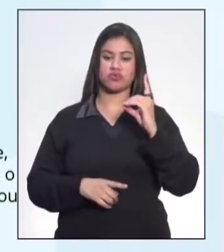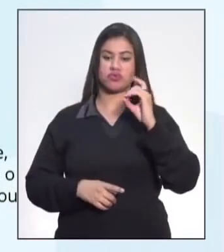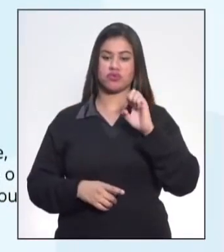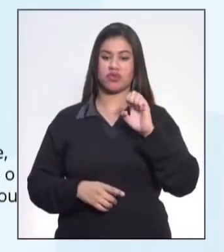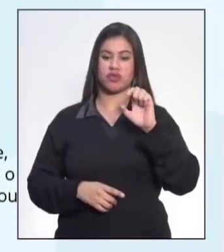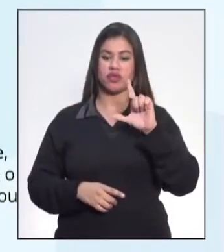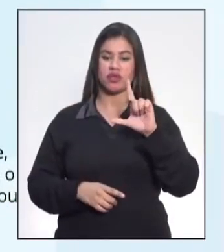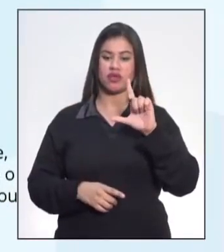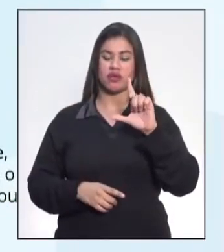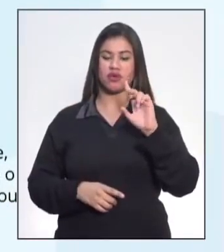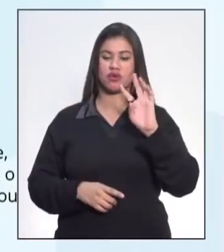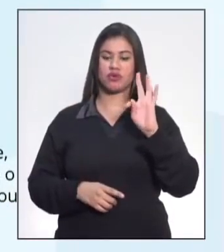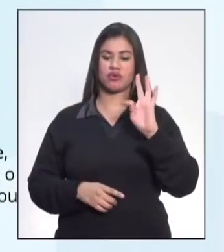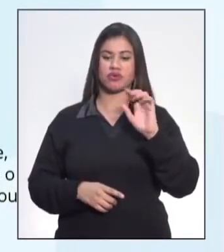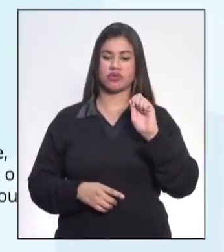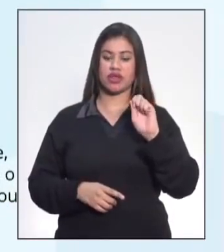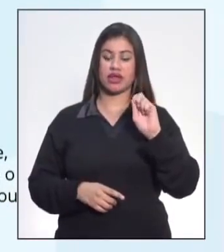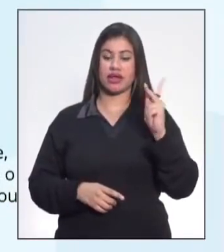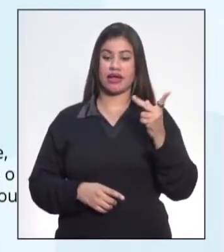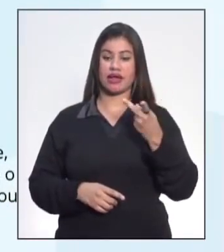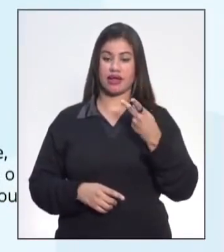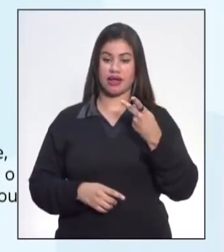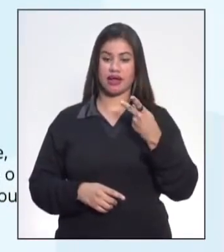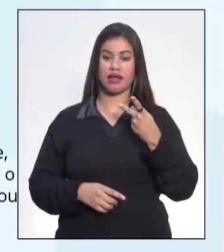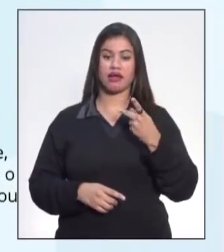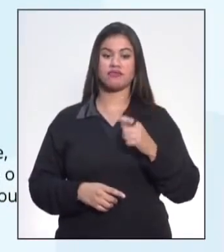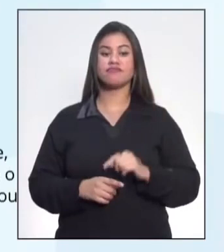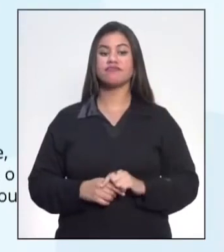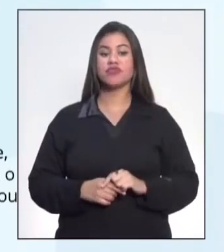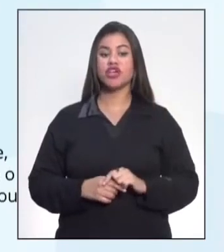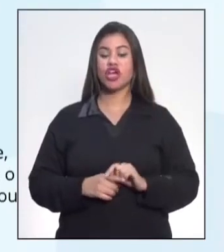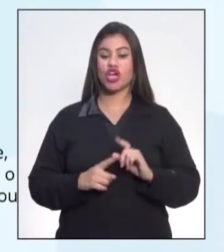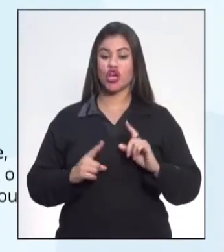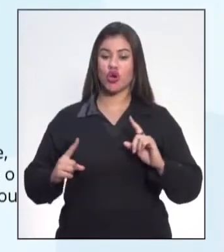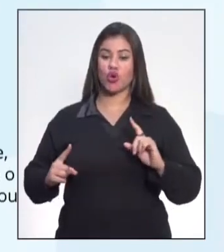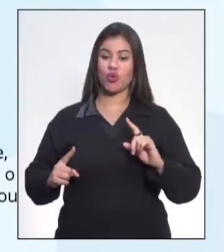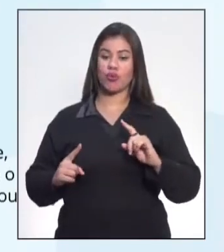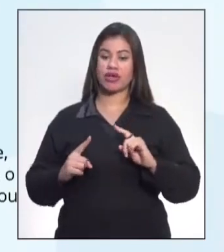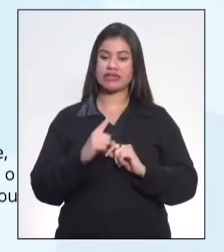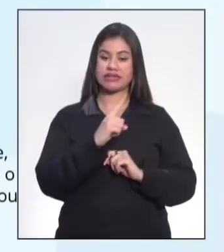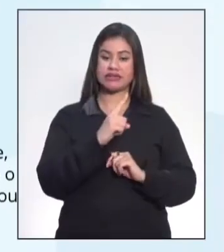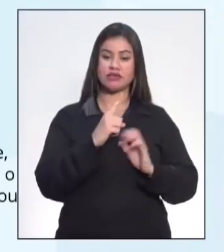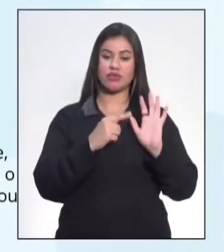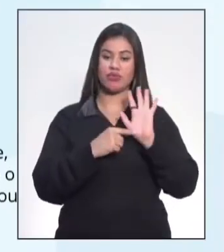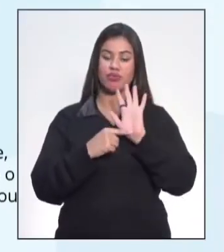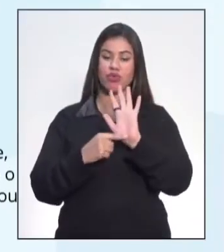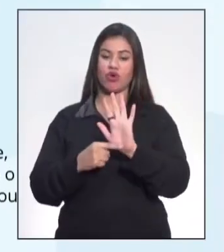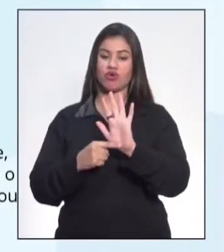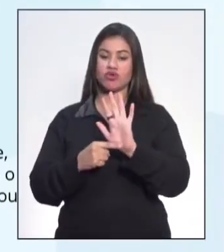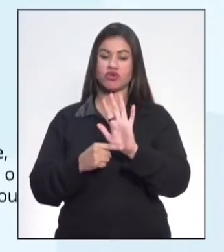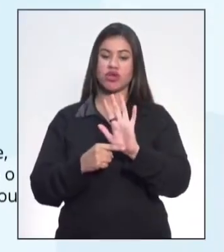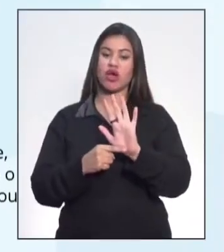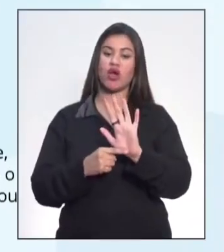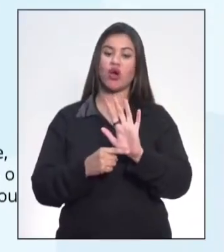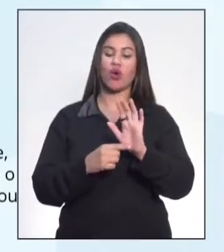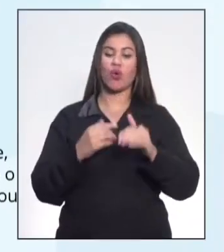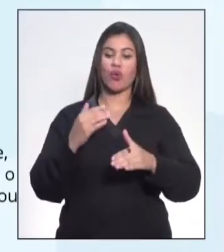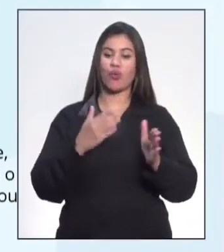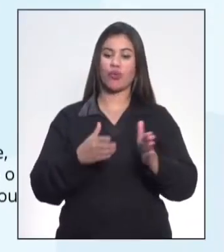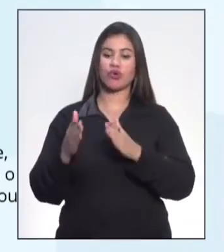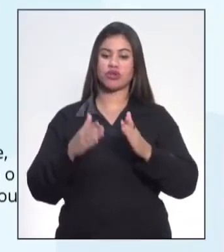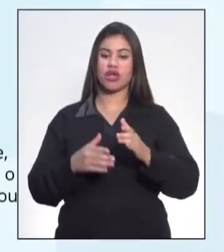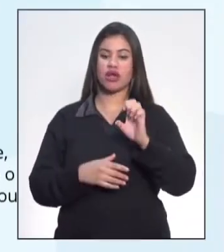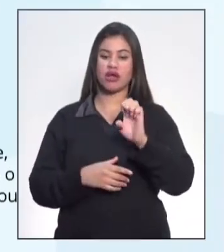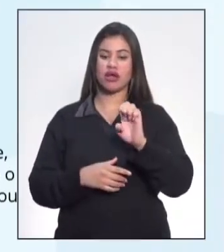H. E com uma seta mostre o processo endotérmico e exotérmico e